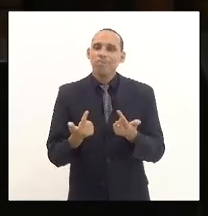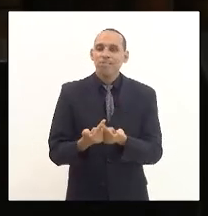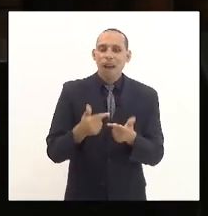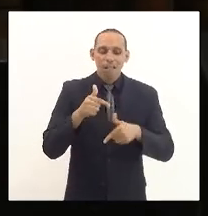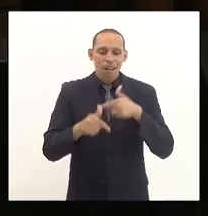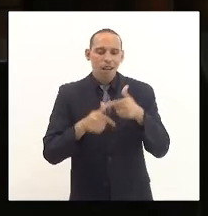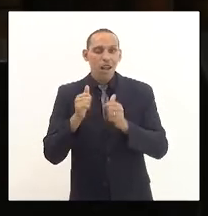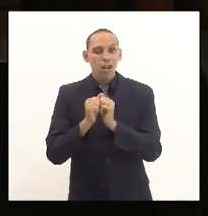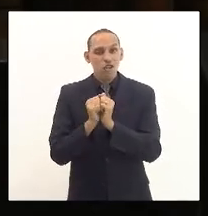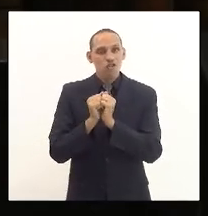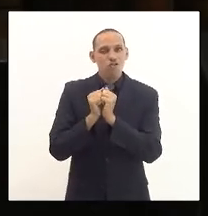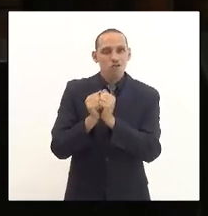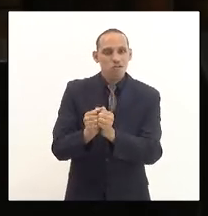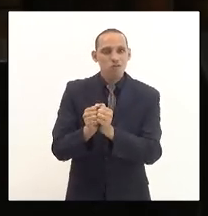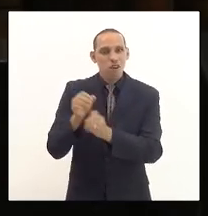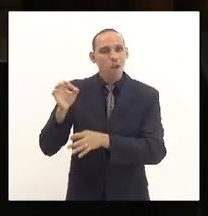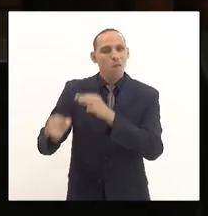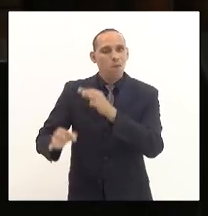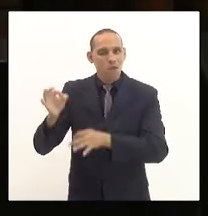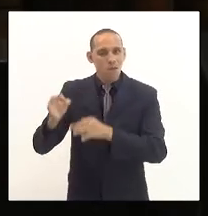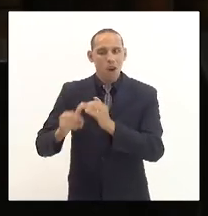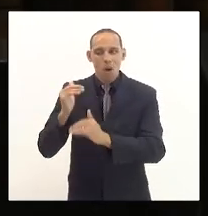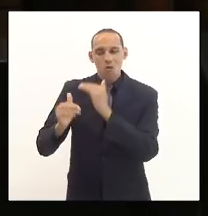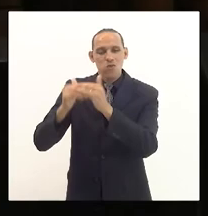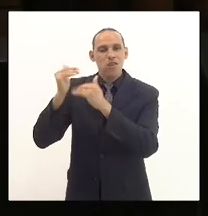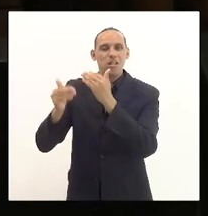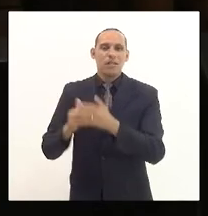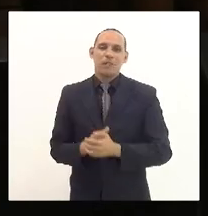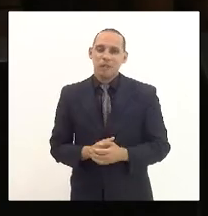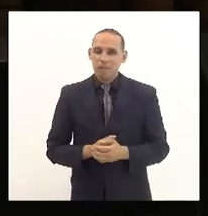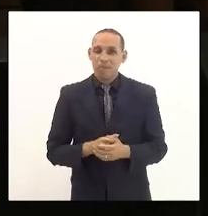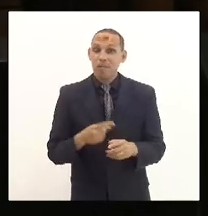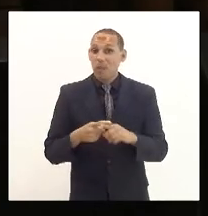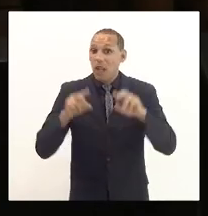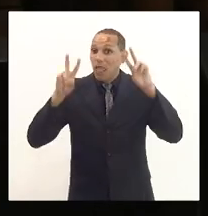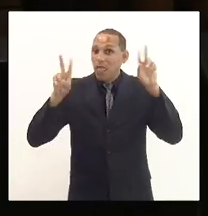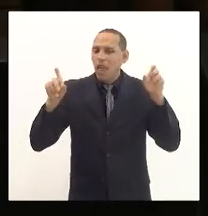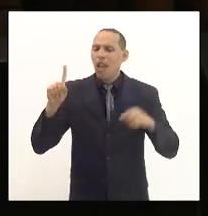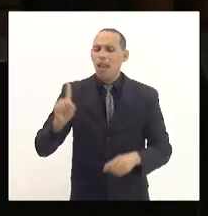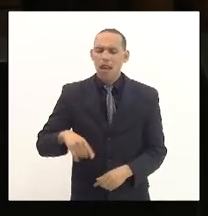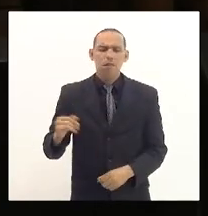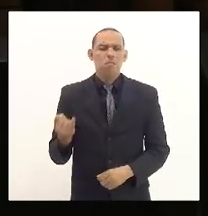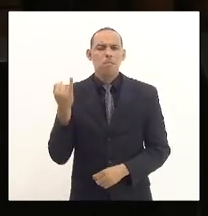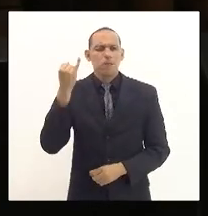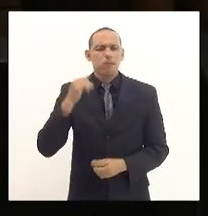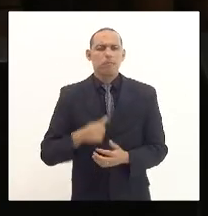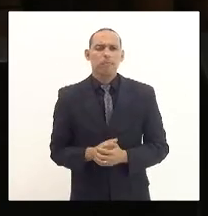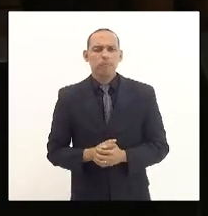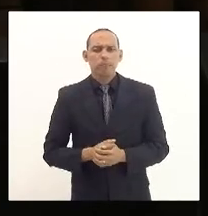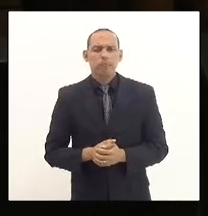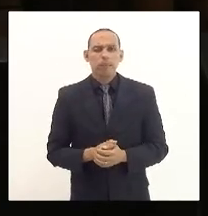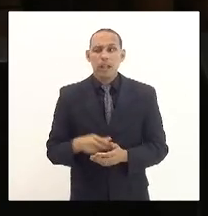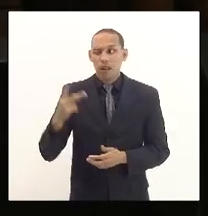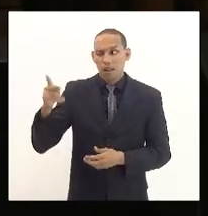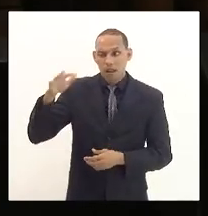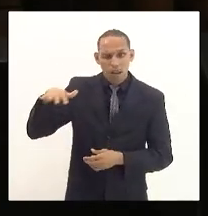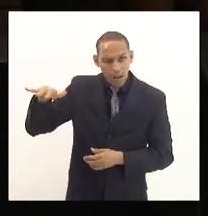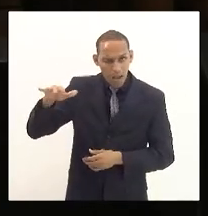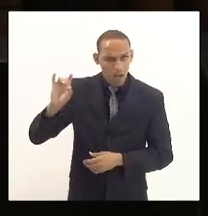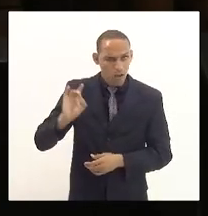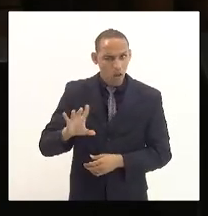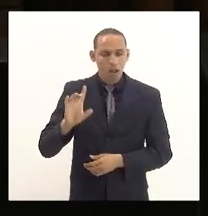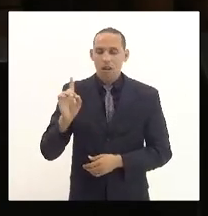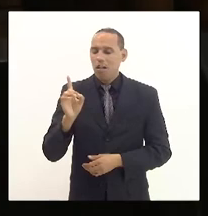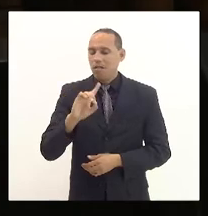trabalhando juntamente com Fórum de desenvolvimento porque um tema de extrema importância não só para a região noroeste